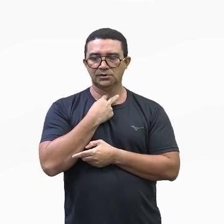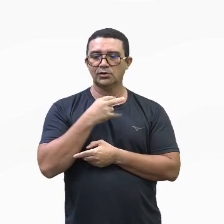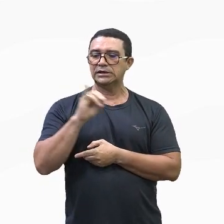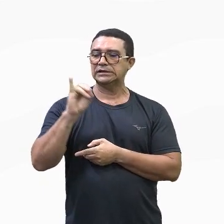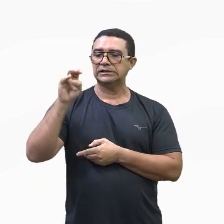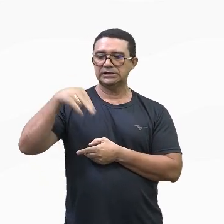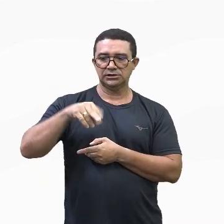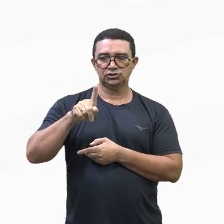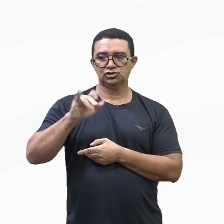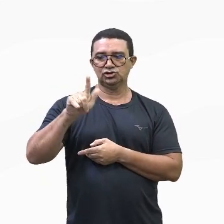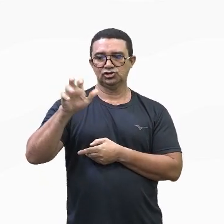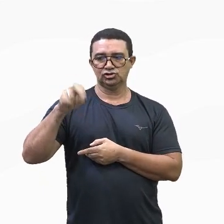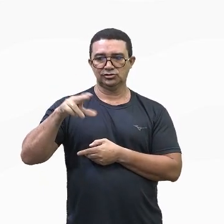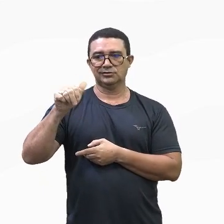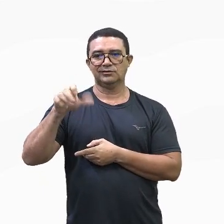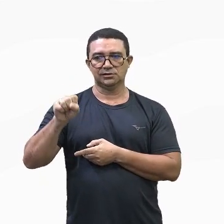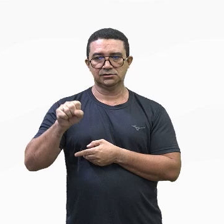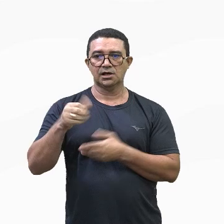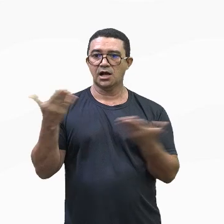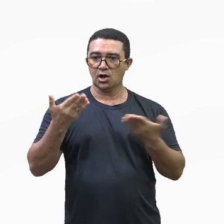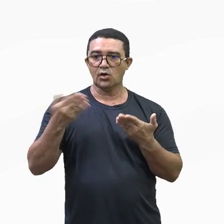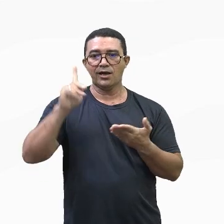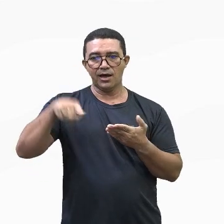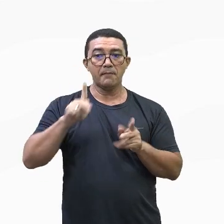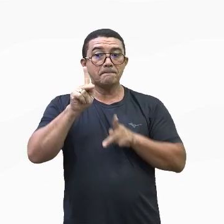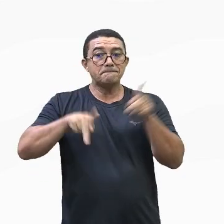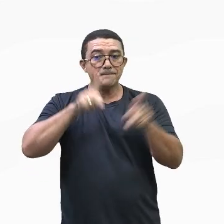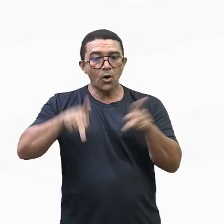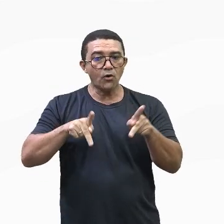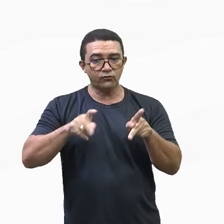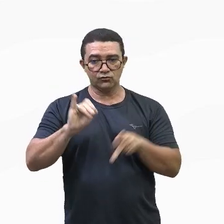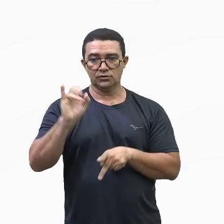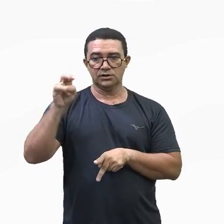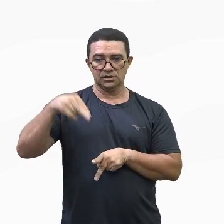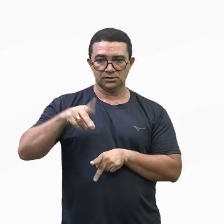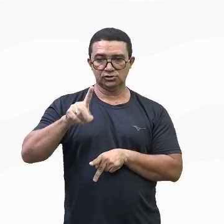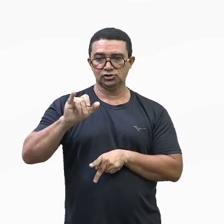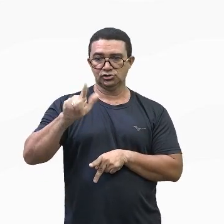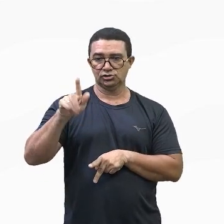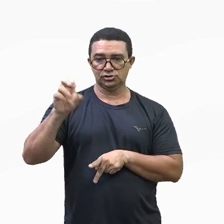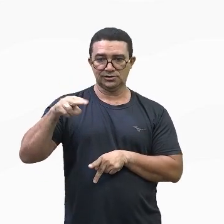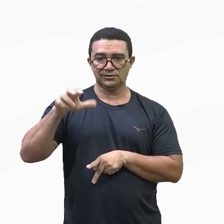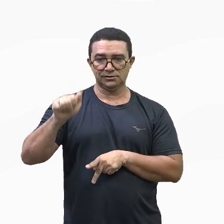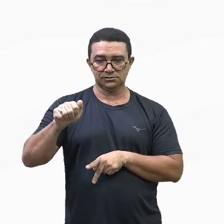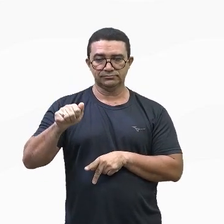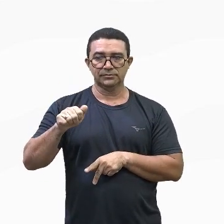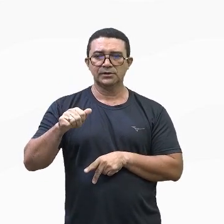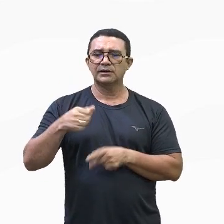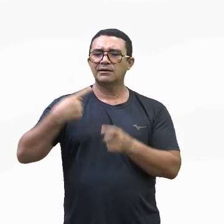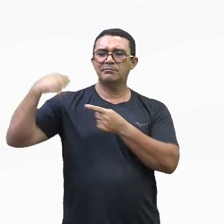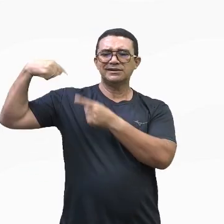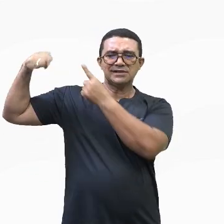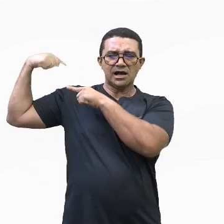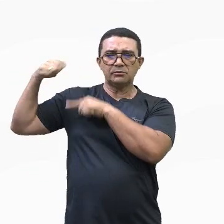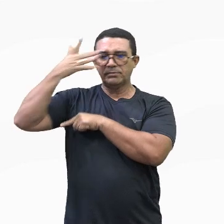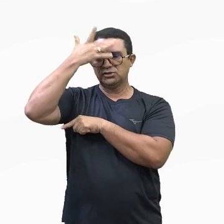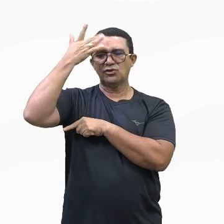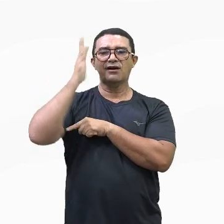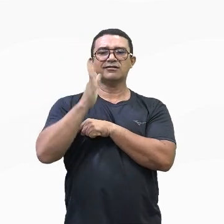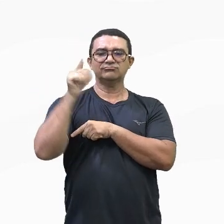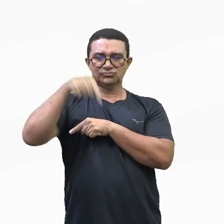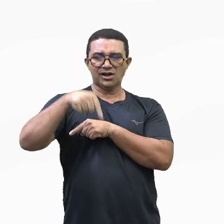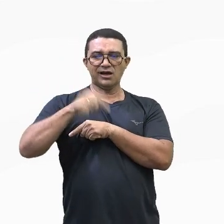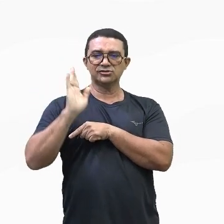mas está sendo mais aceitável agora povos indígenas. Era a turma que já morava aqui nessas terras que hoje nós damos o nome de